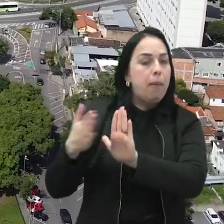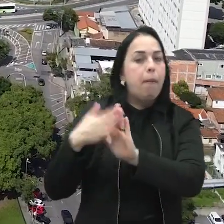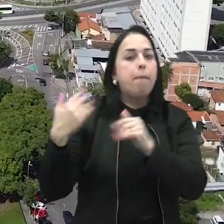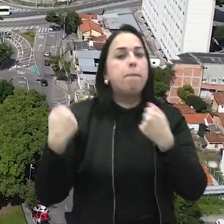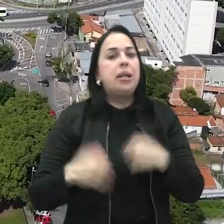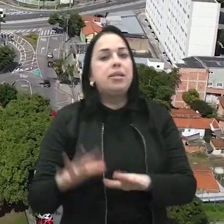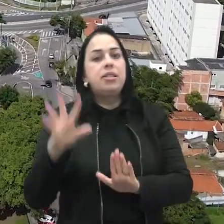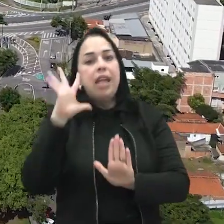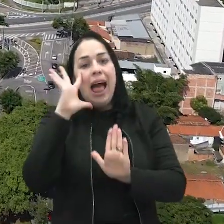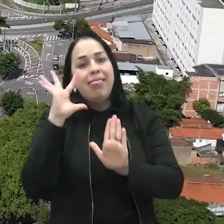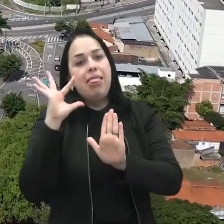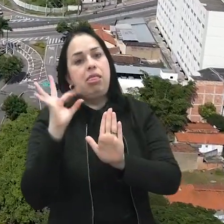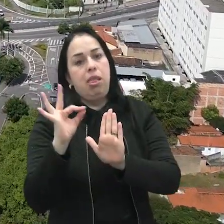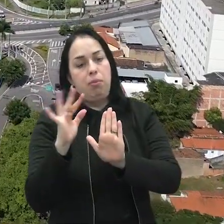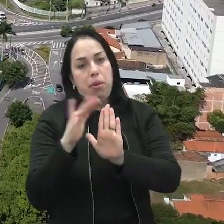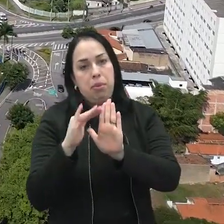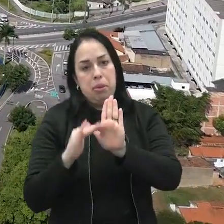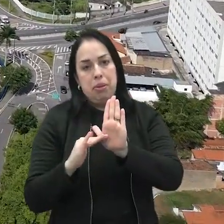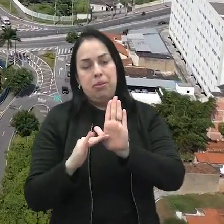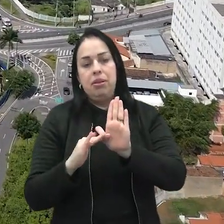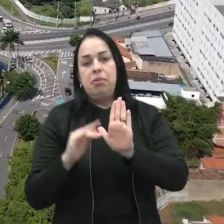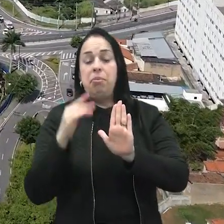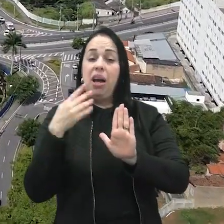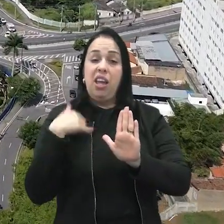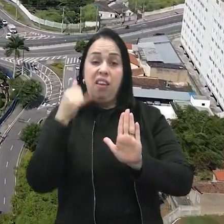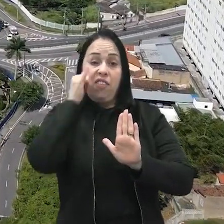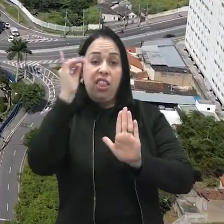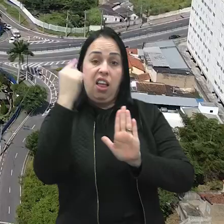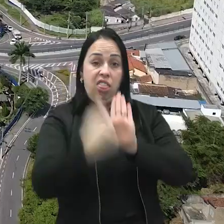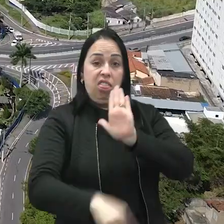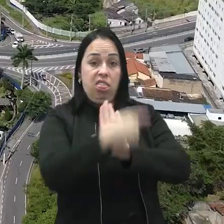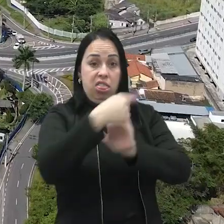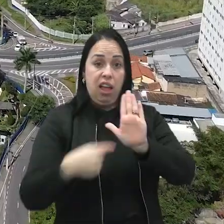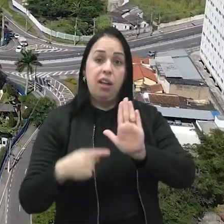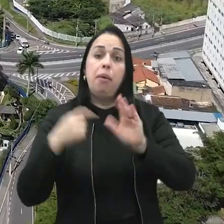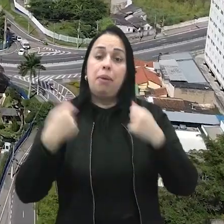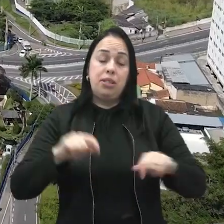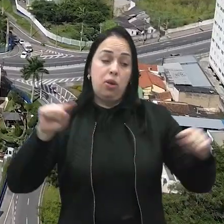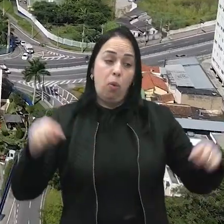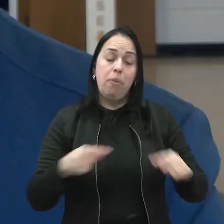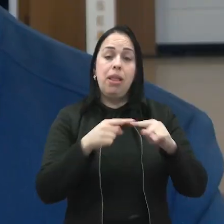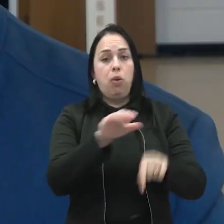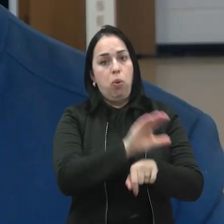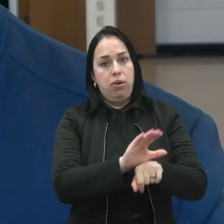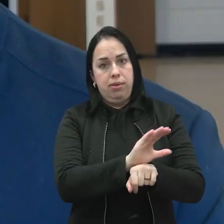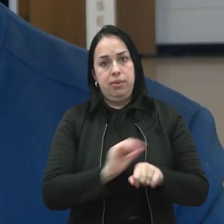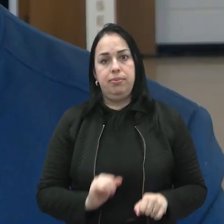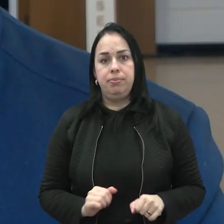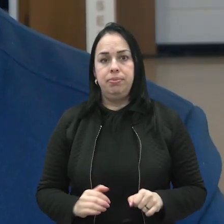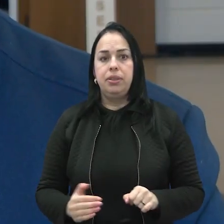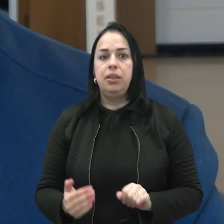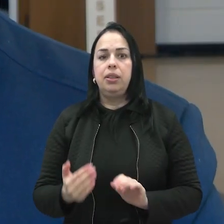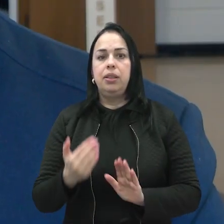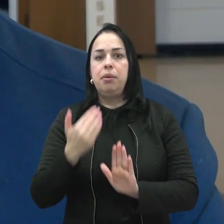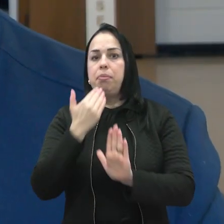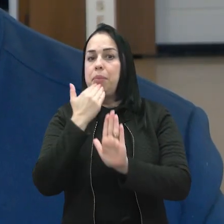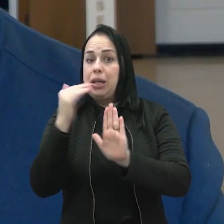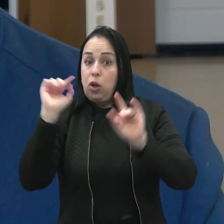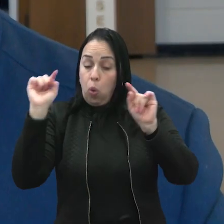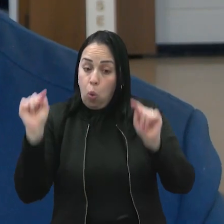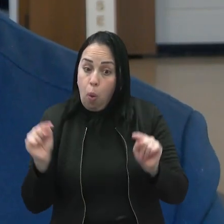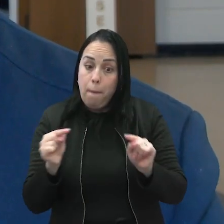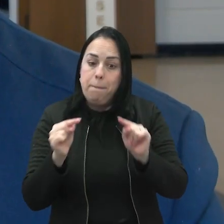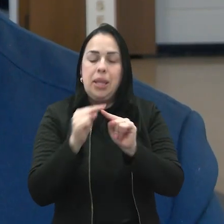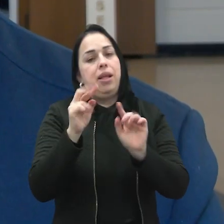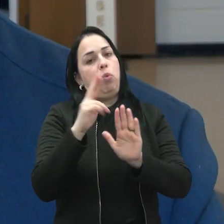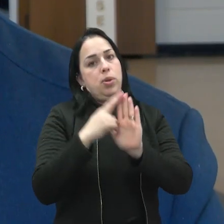estar atentos a alguns pontos para que a medida não seja considerada inconstitucional. Observar que o pedido se